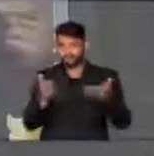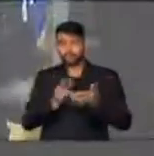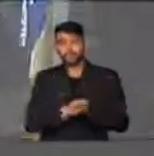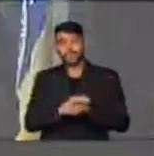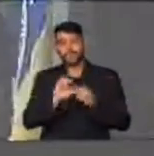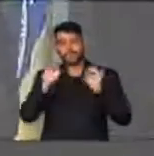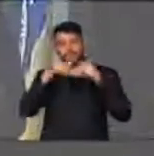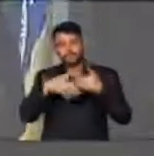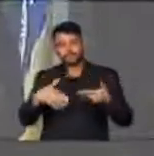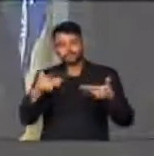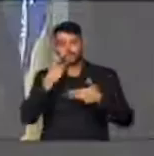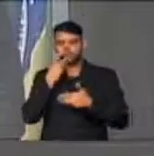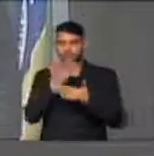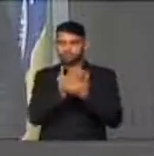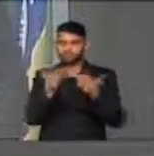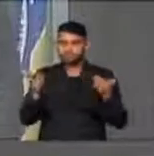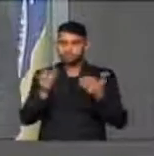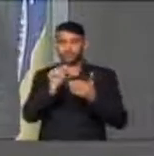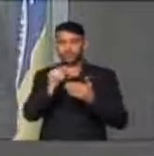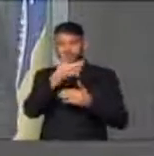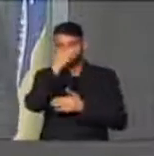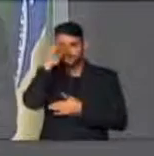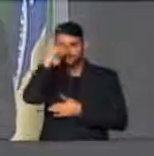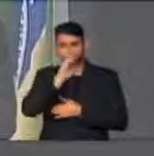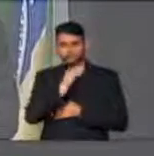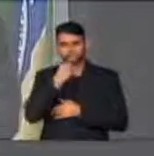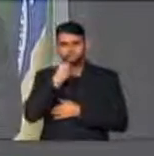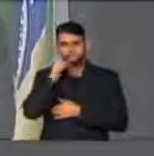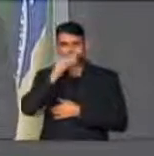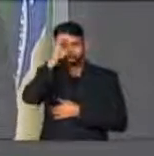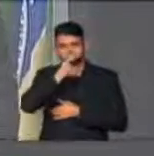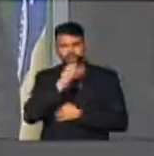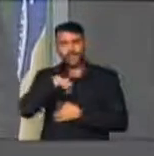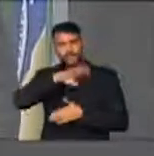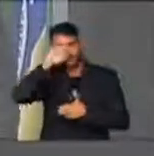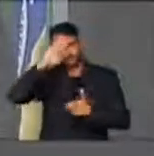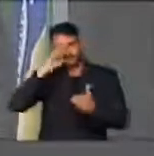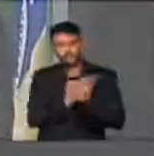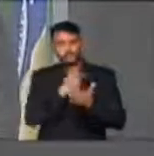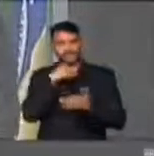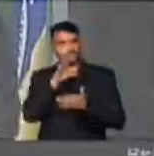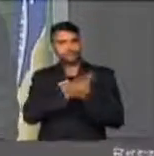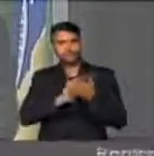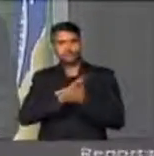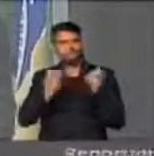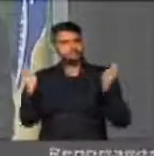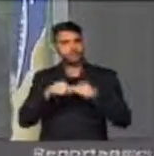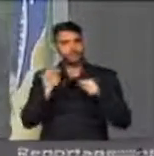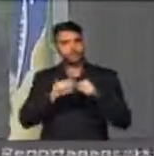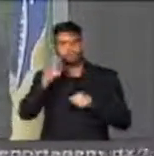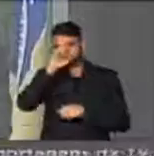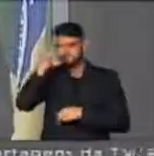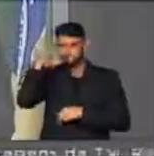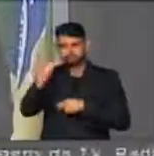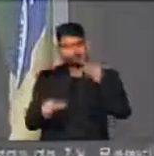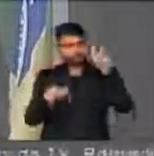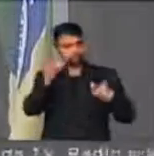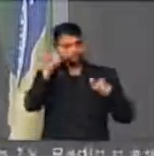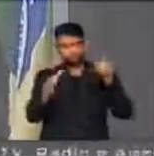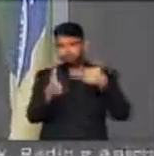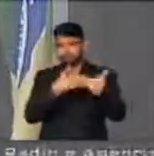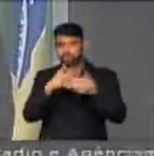E termino aqui para dizer: cidadão, cidadã, acredite que ninguém vai poder fazer pelo senhor ou pela